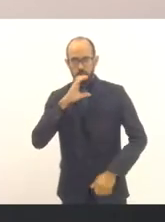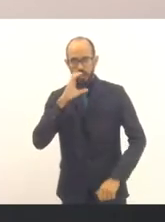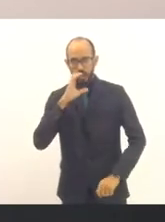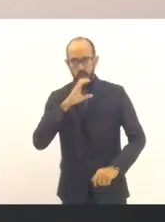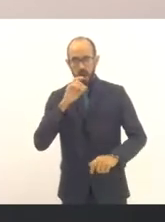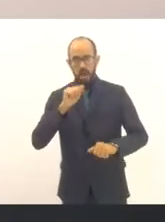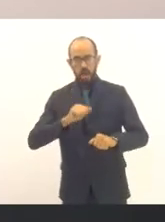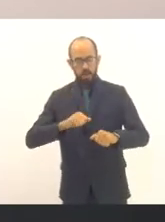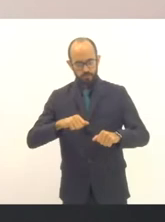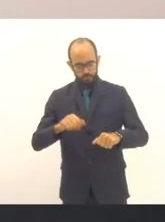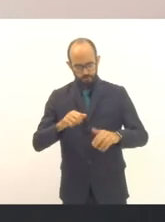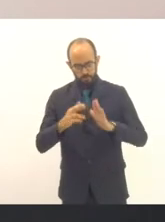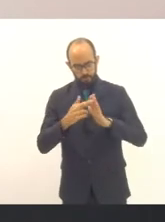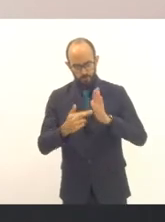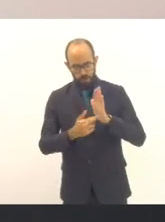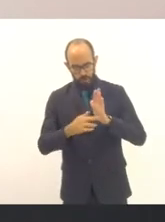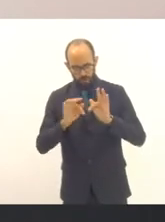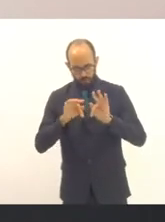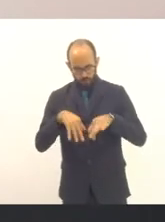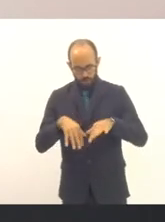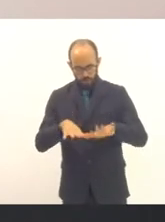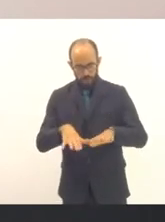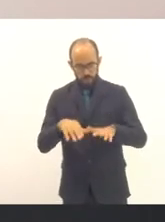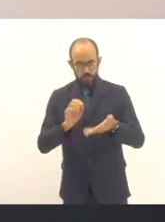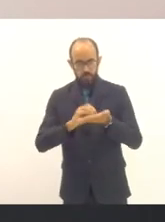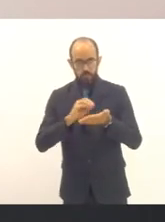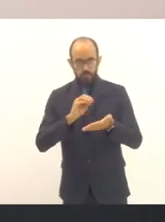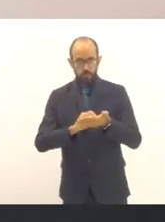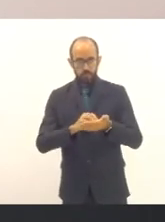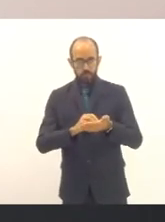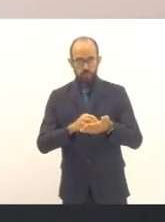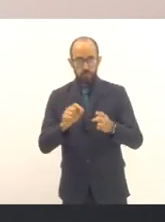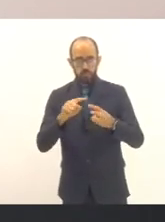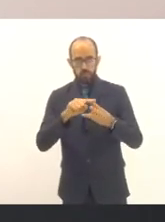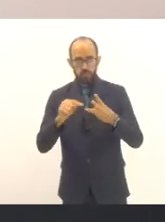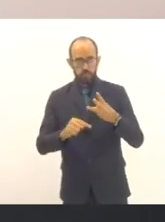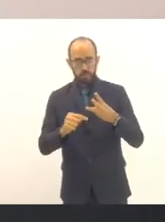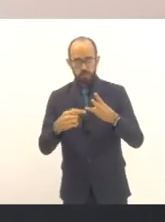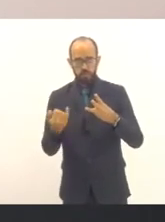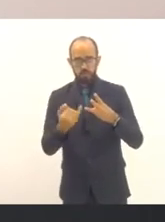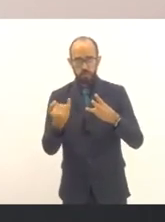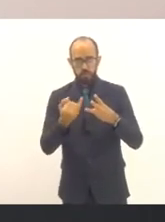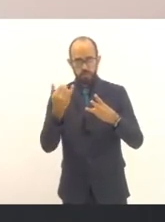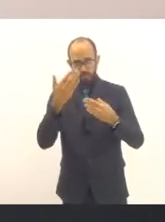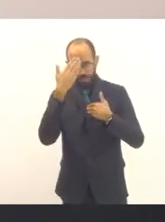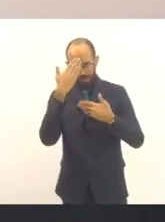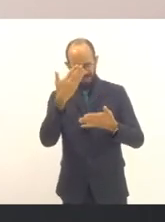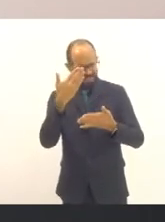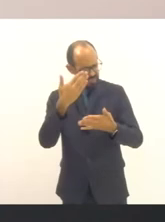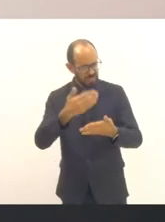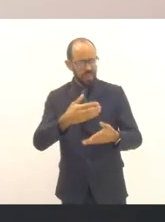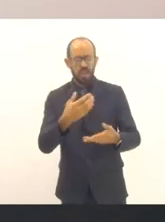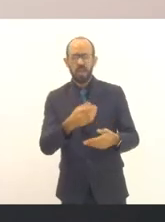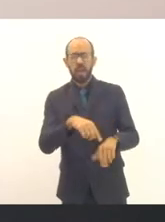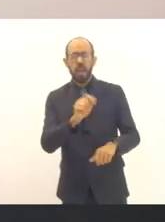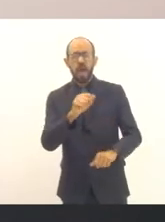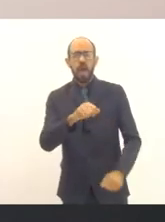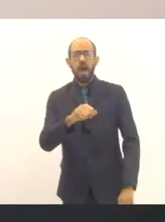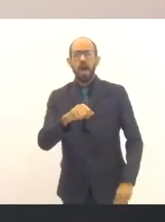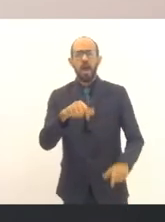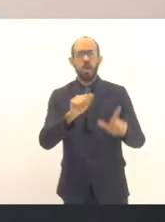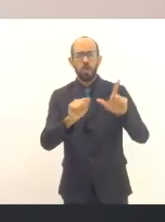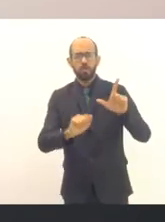do relatório final mas ainda falta o rei três componentes importantes Então queria agradecer a presença da central